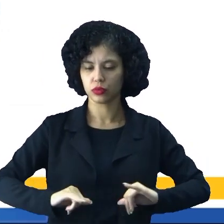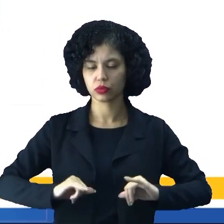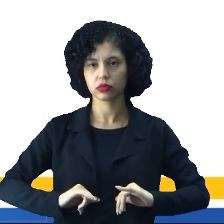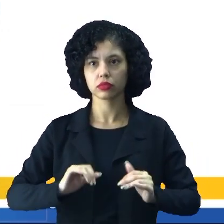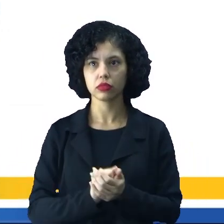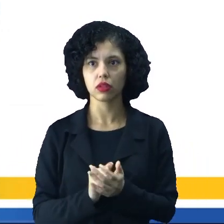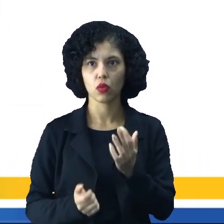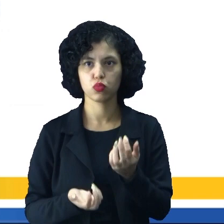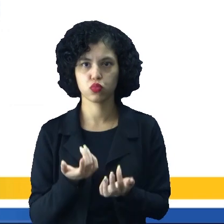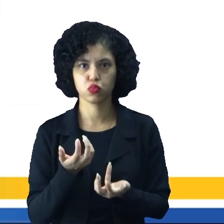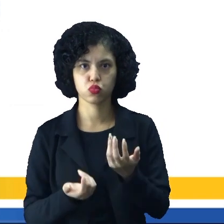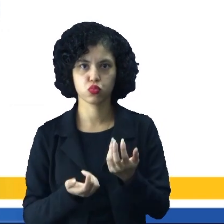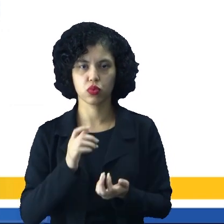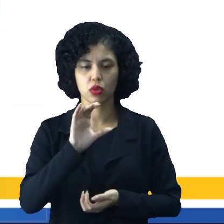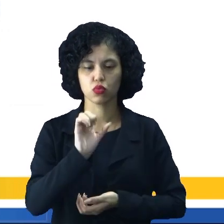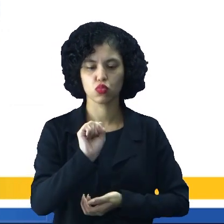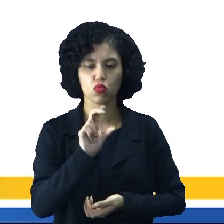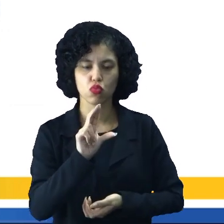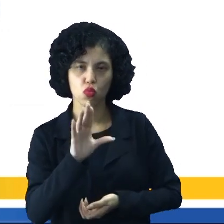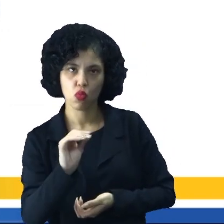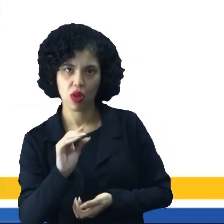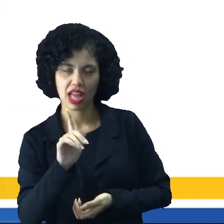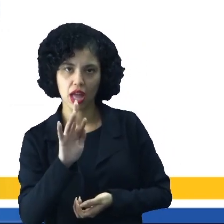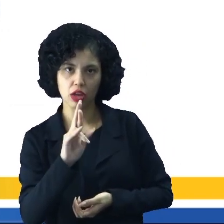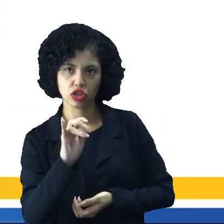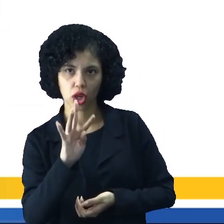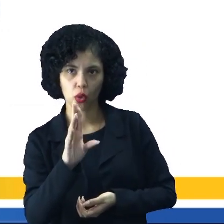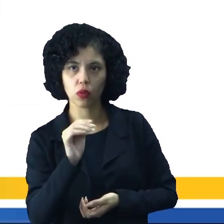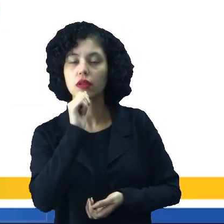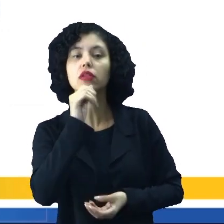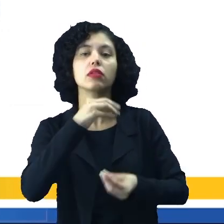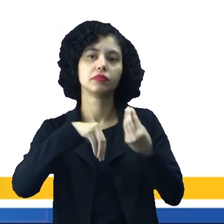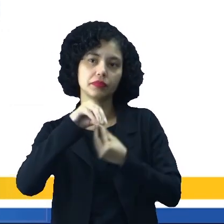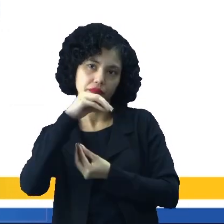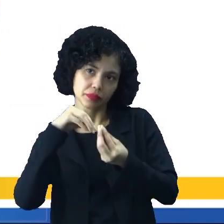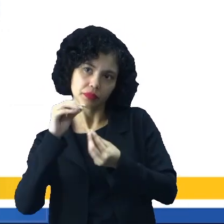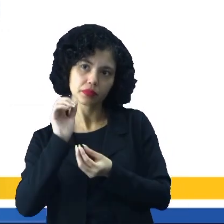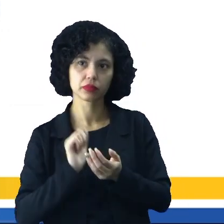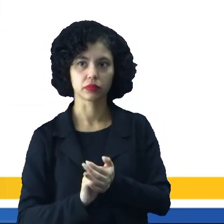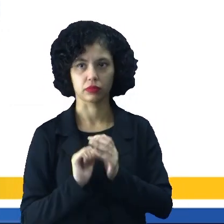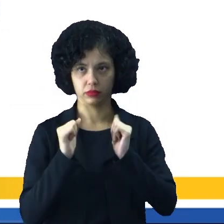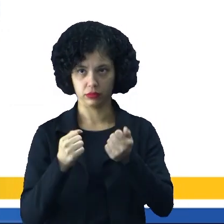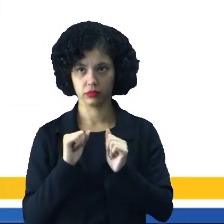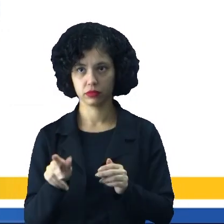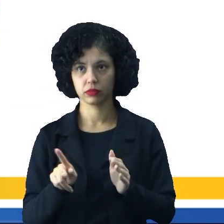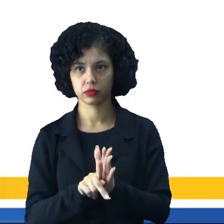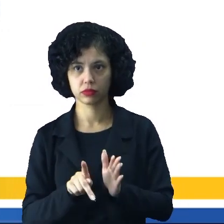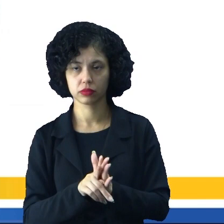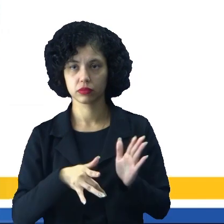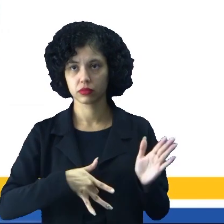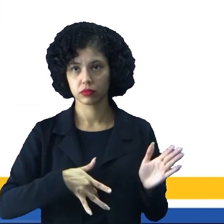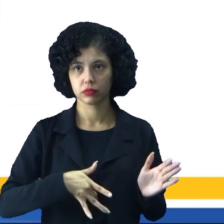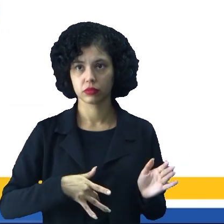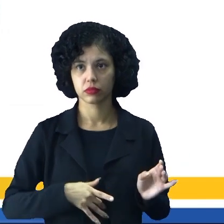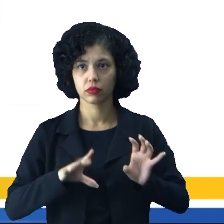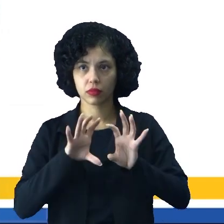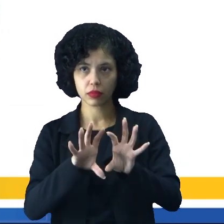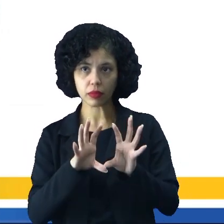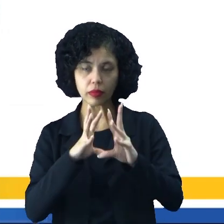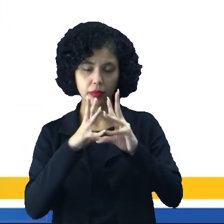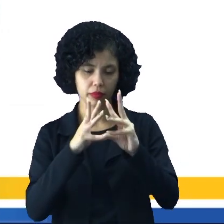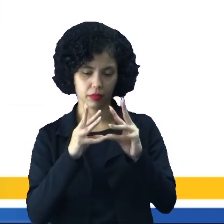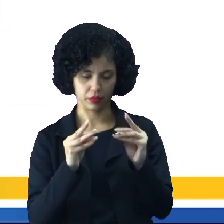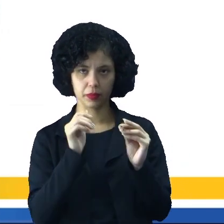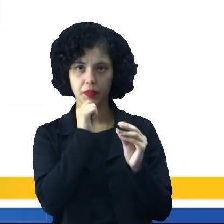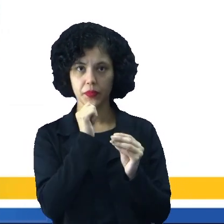digestivo, chamado suco gástrico, que é ele misturado graças à atividade muscular do órgão. Nesse momento, o bolo